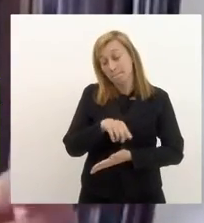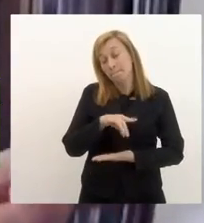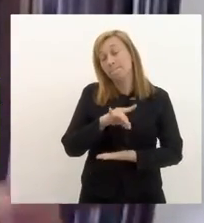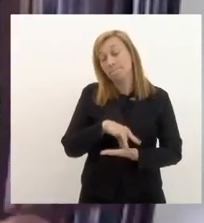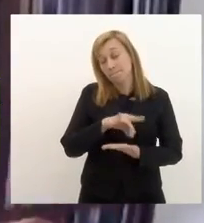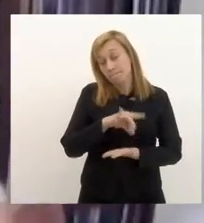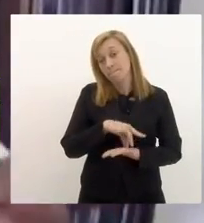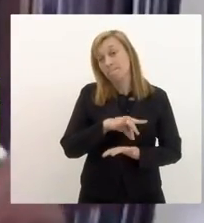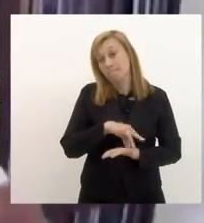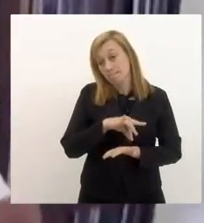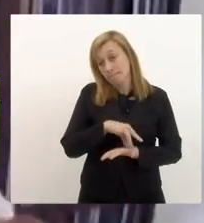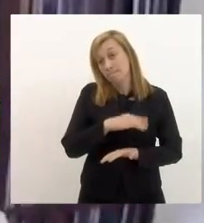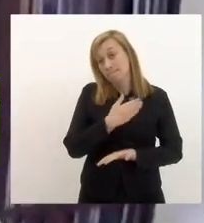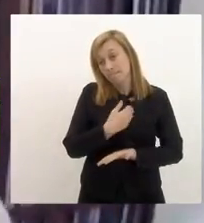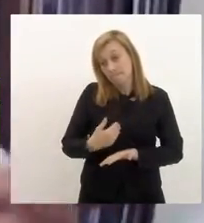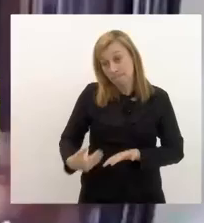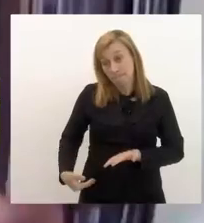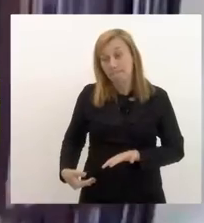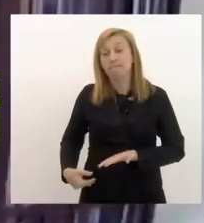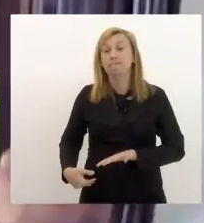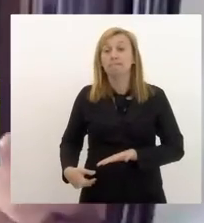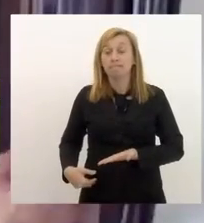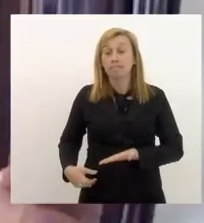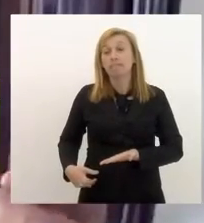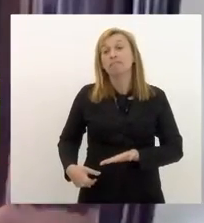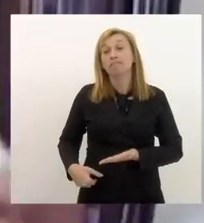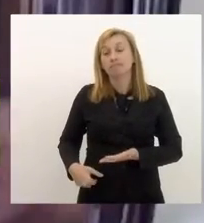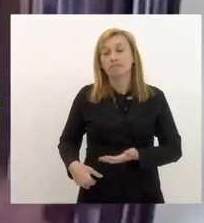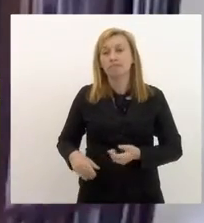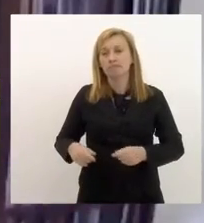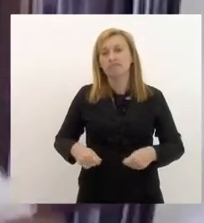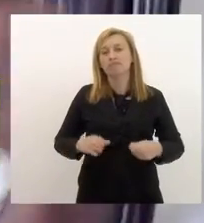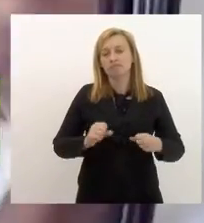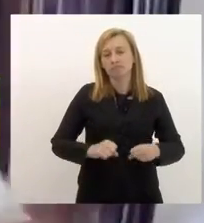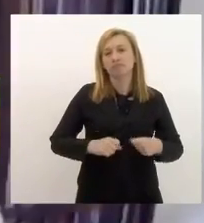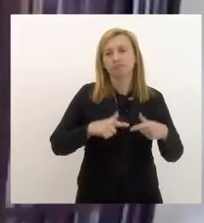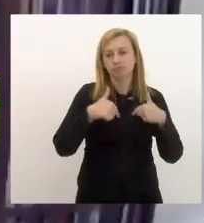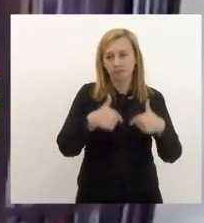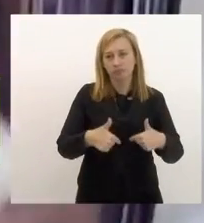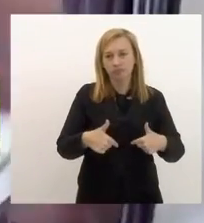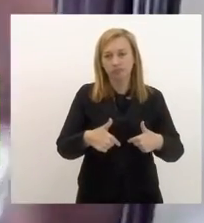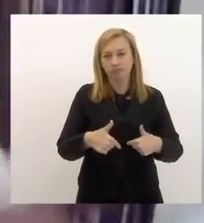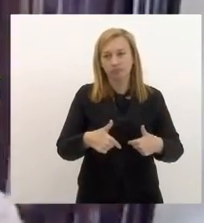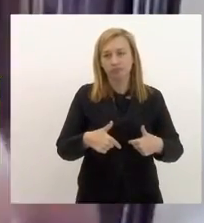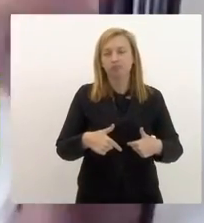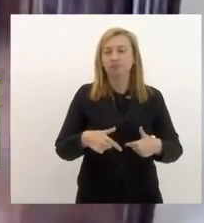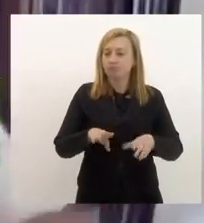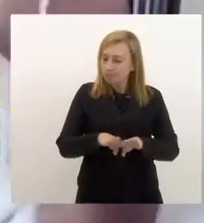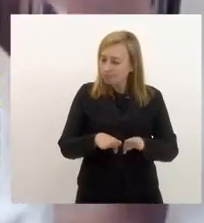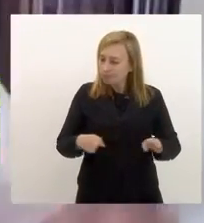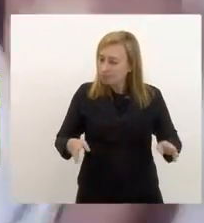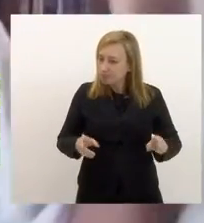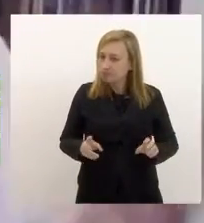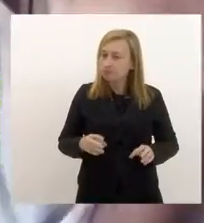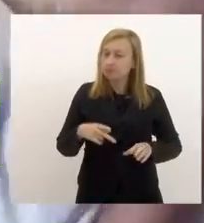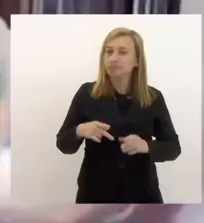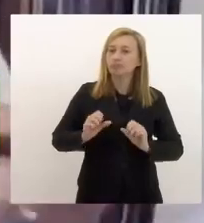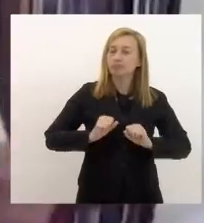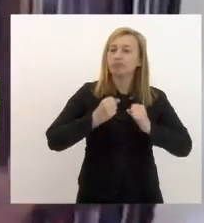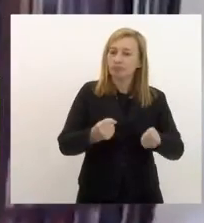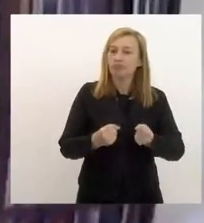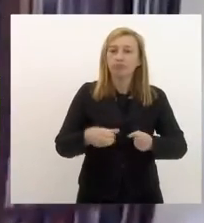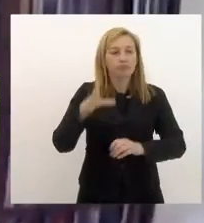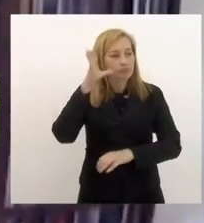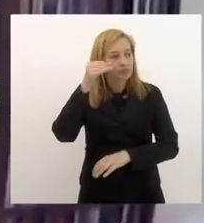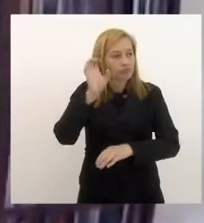verdade por menos com a legitimidade política e autoridade moral para sentar na mesa que realmente sentir